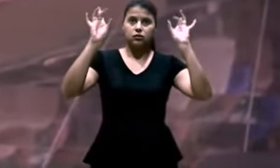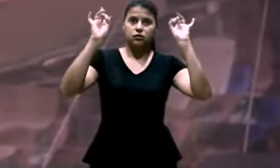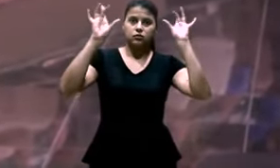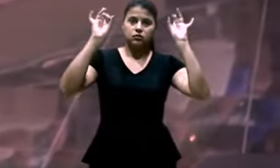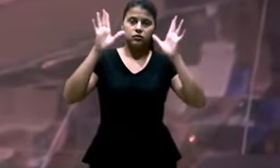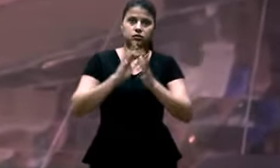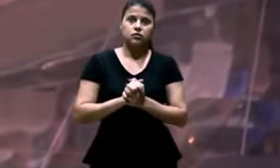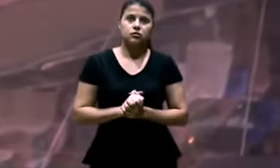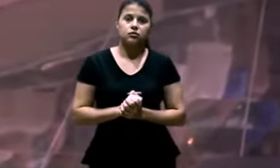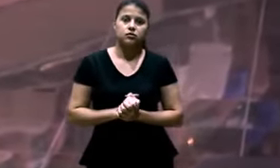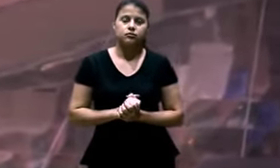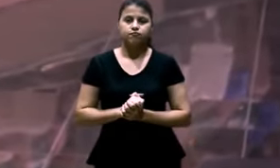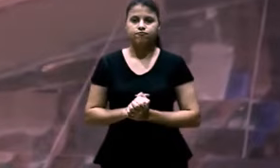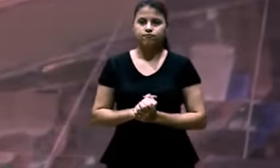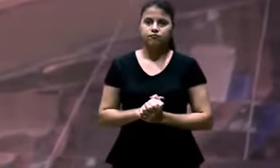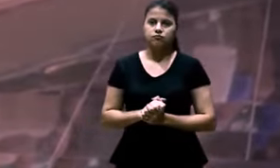Comigo não tem ficada.